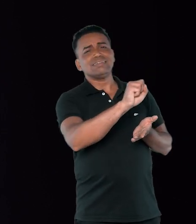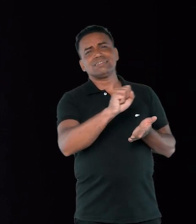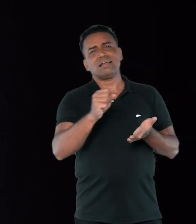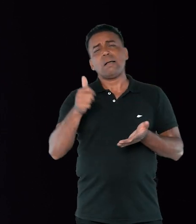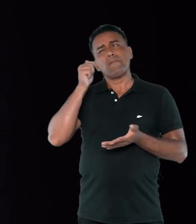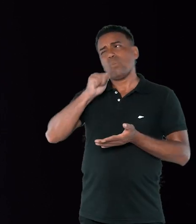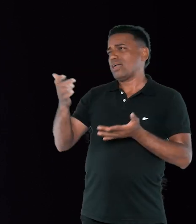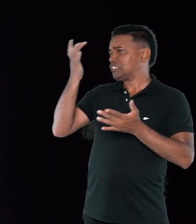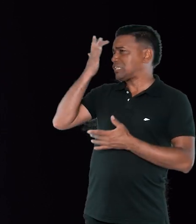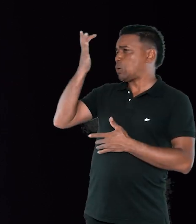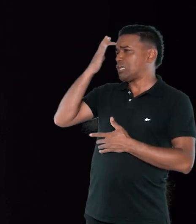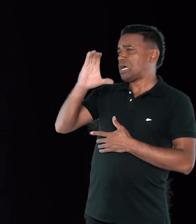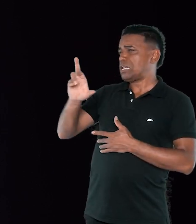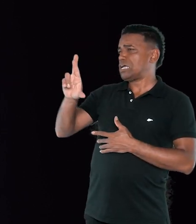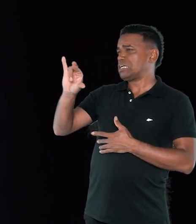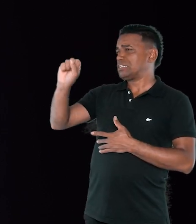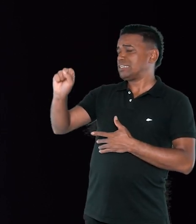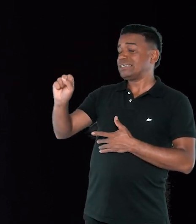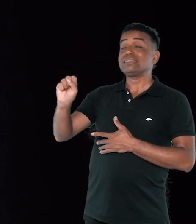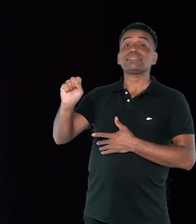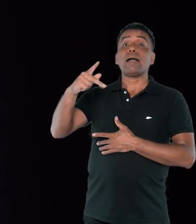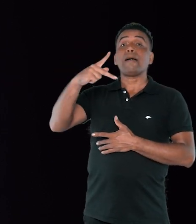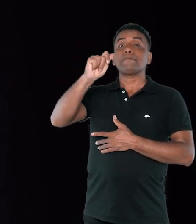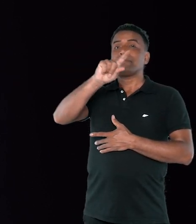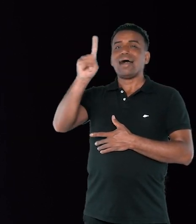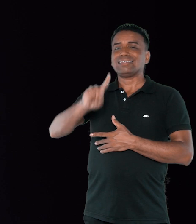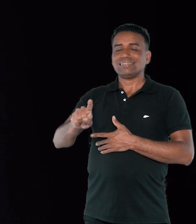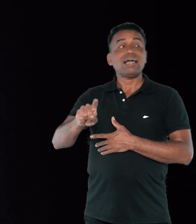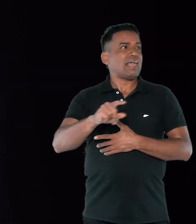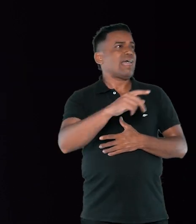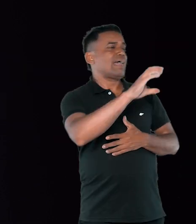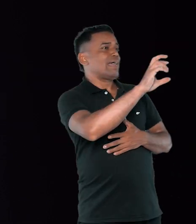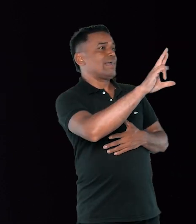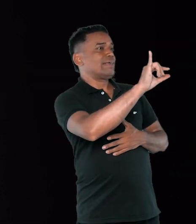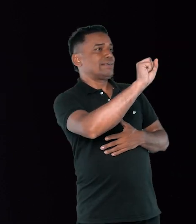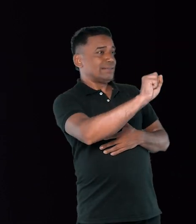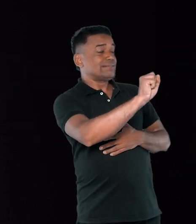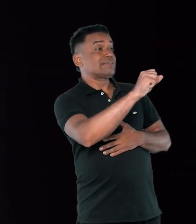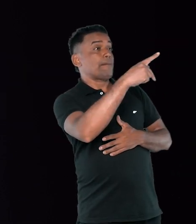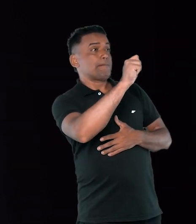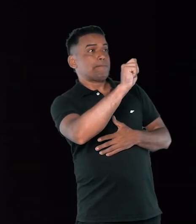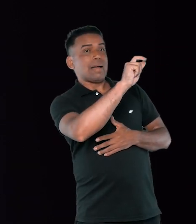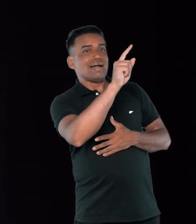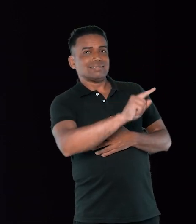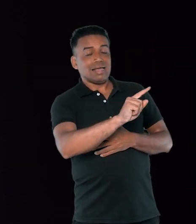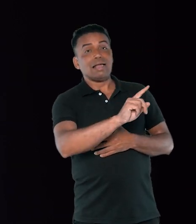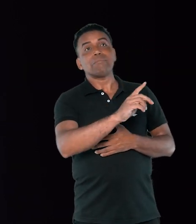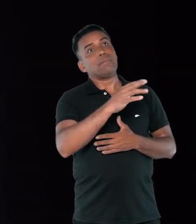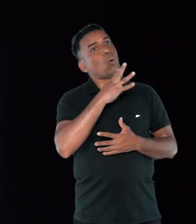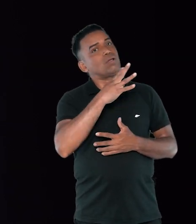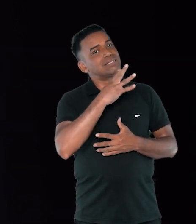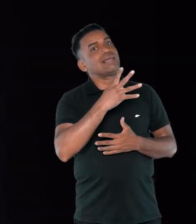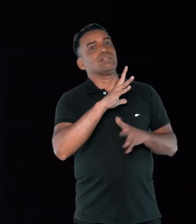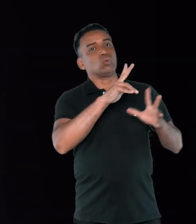né? Numa agência. A filha do dono está aqui, uma fofa. do Grupo Z.